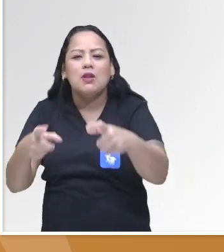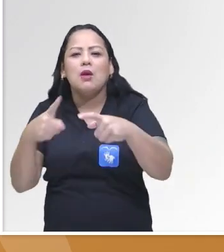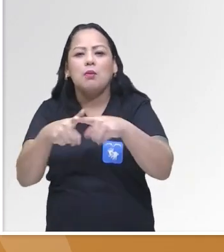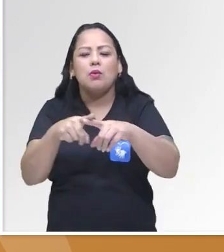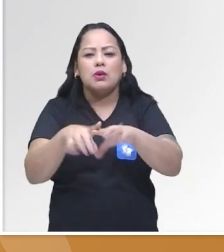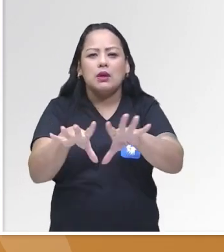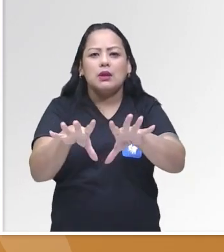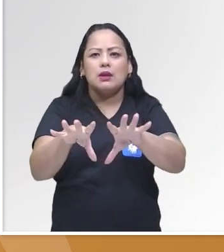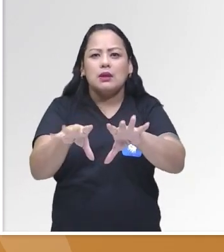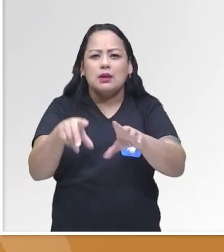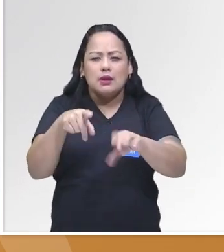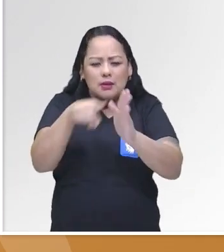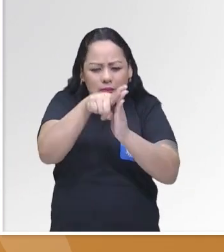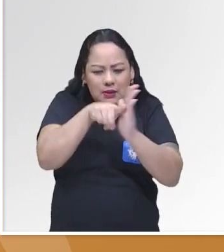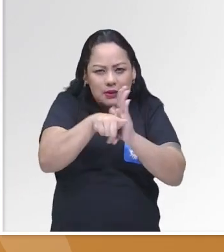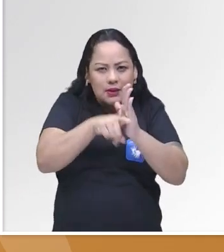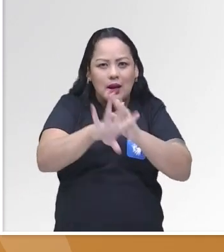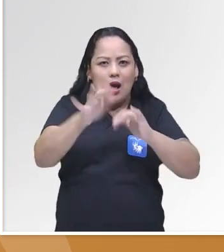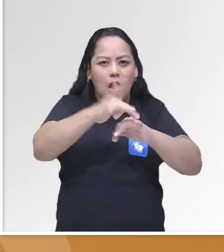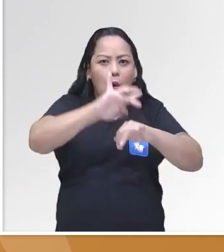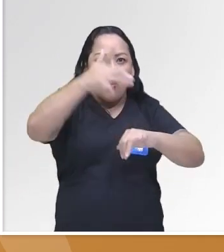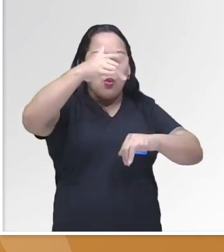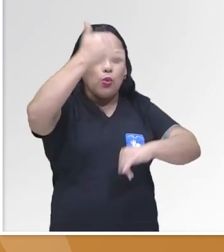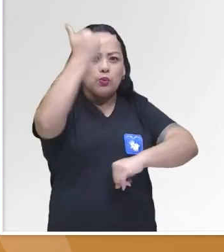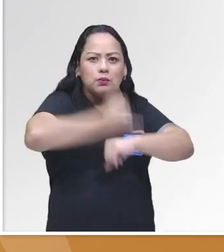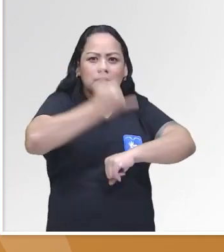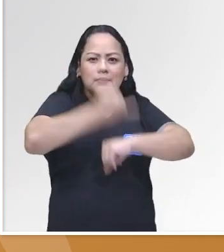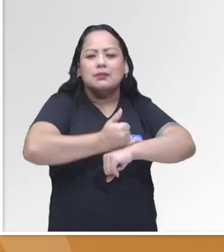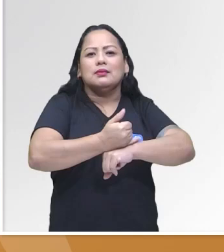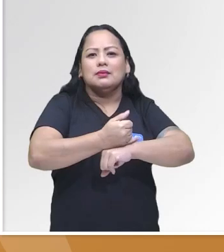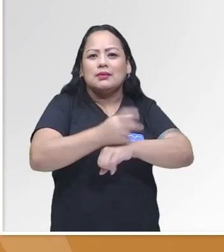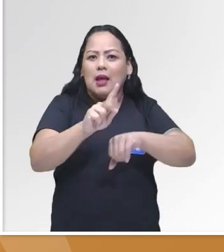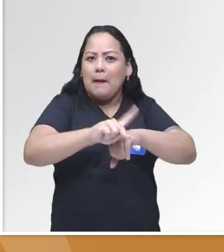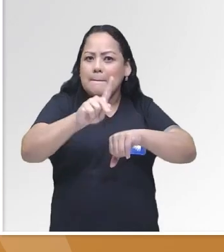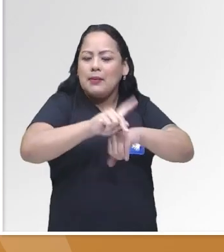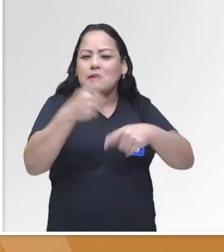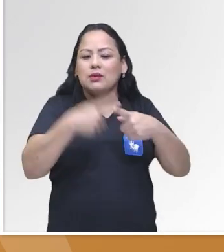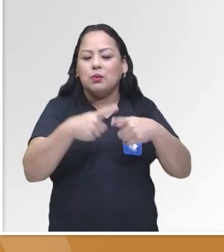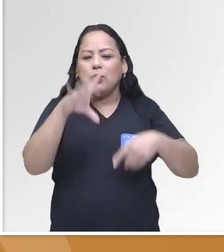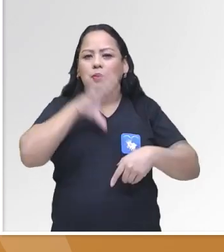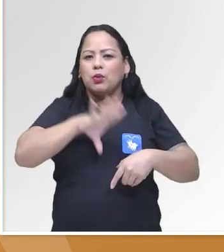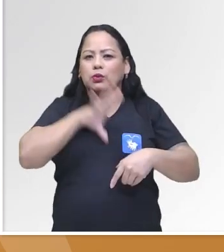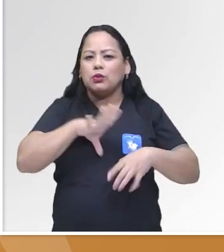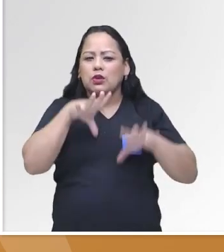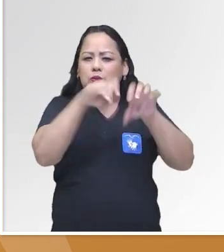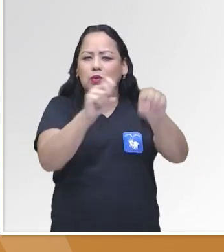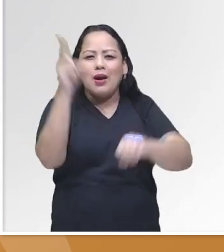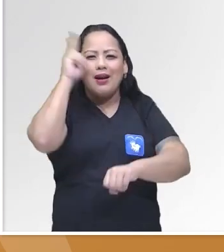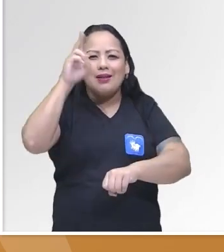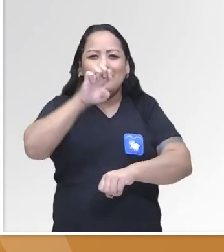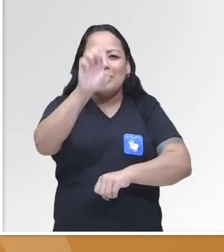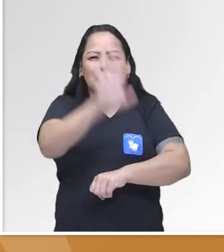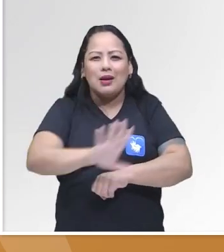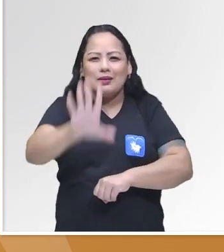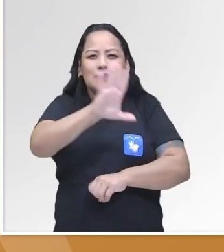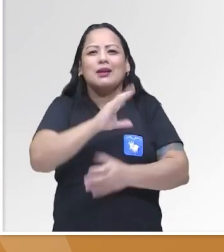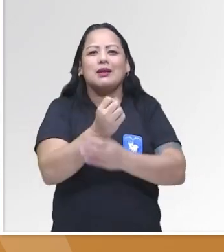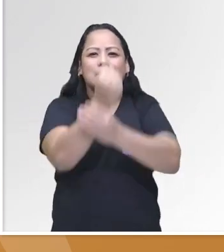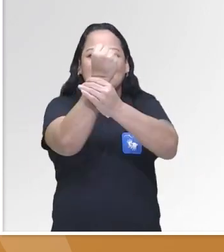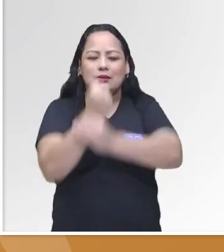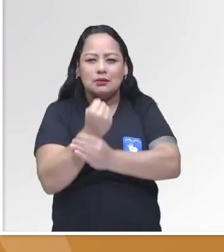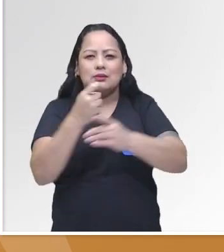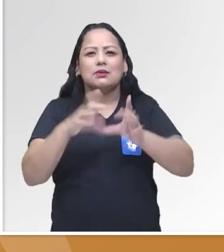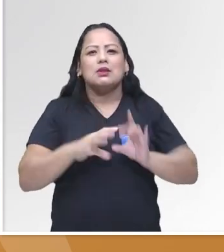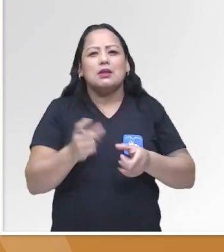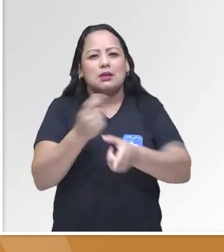tirar minérios, ouro e prata. Então, para o colonizador, lembram lá na Europa a ideia do absolutismo, do